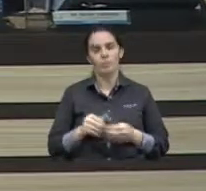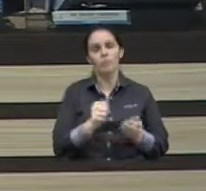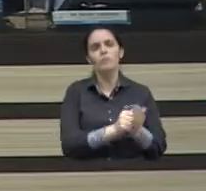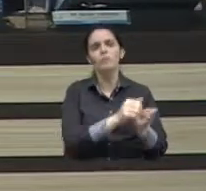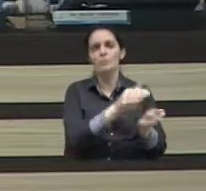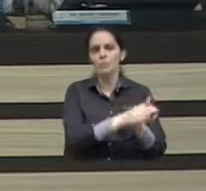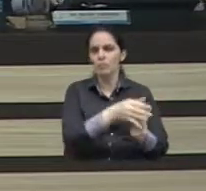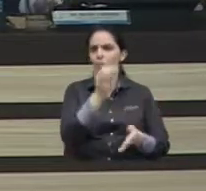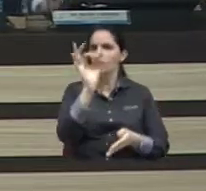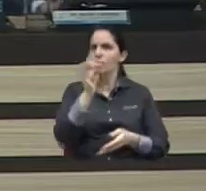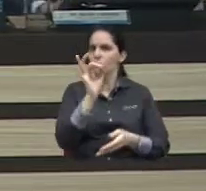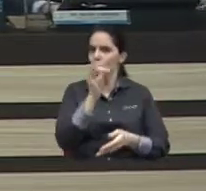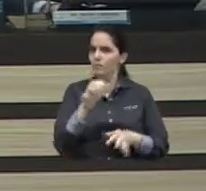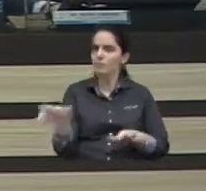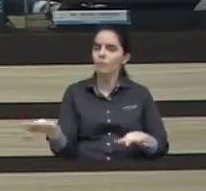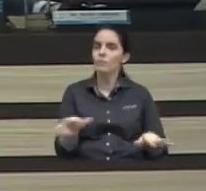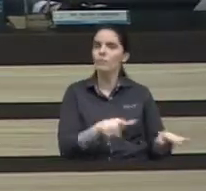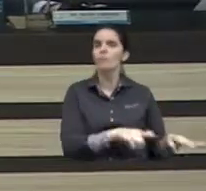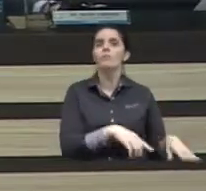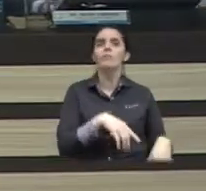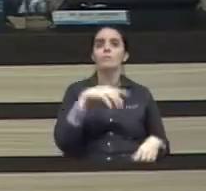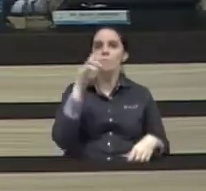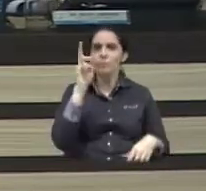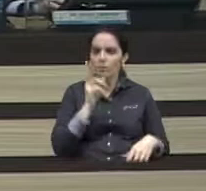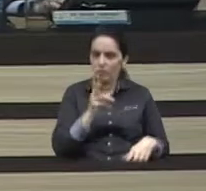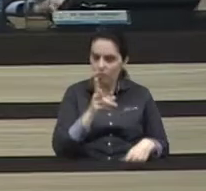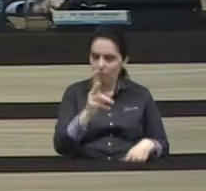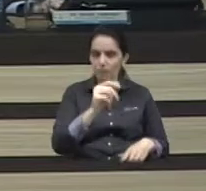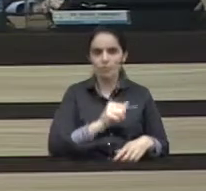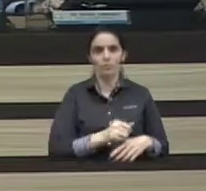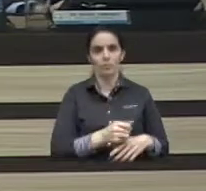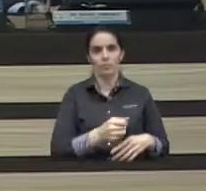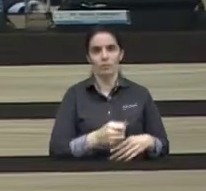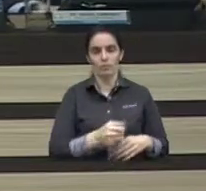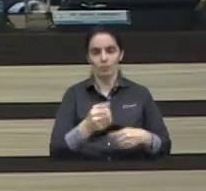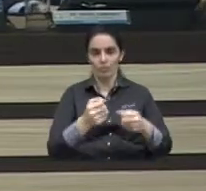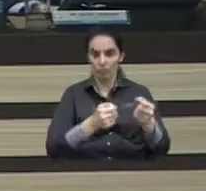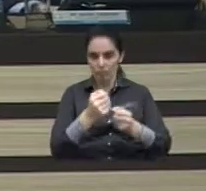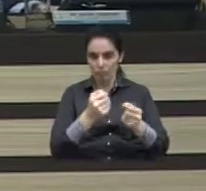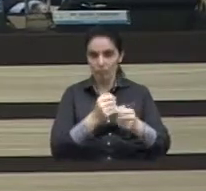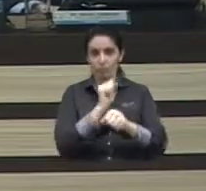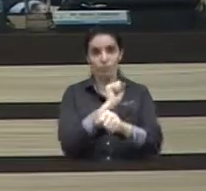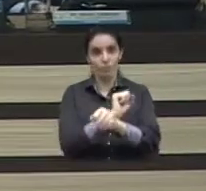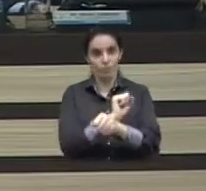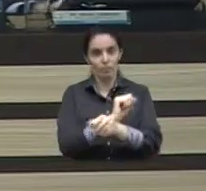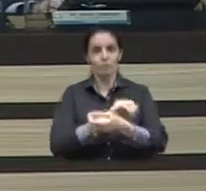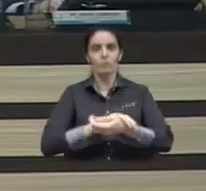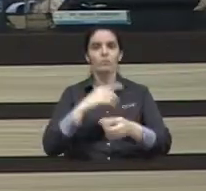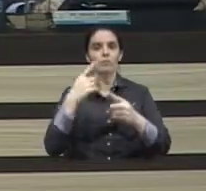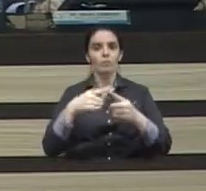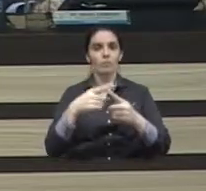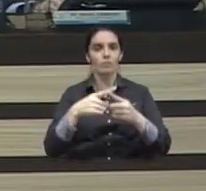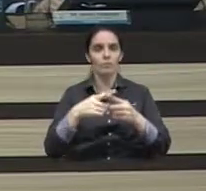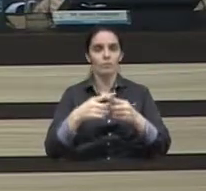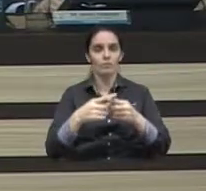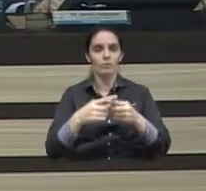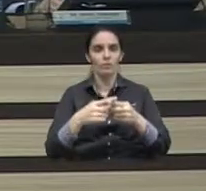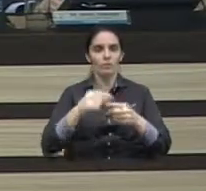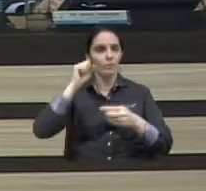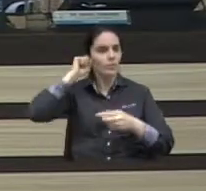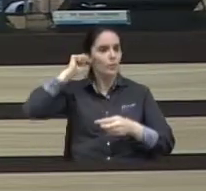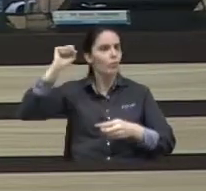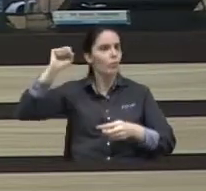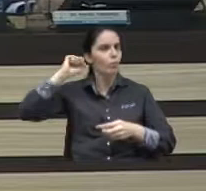autuações, toda semana tem carro apreendido, autuado em virtude de estar com som alto.